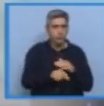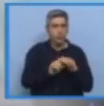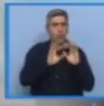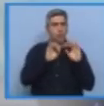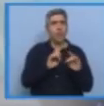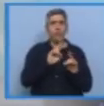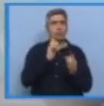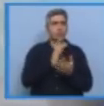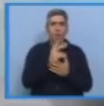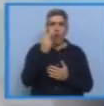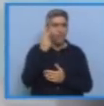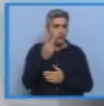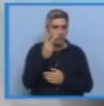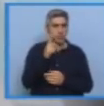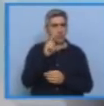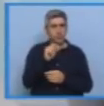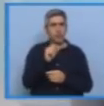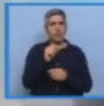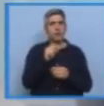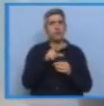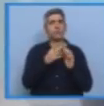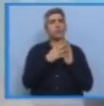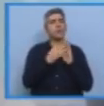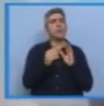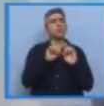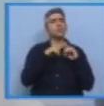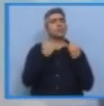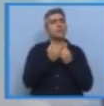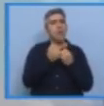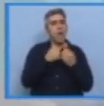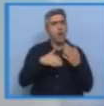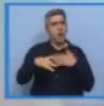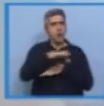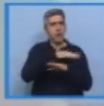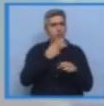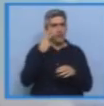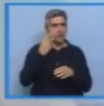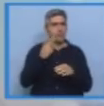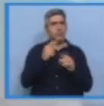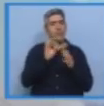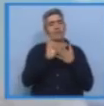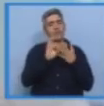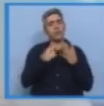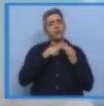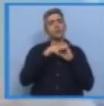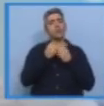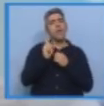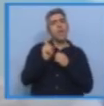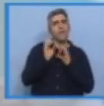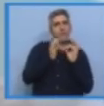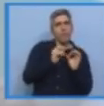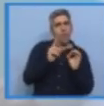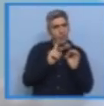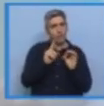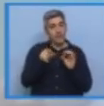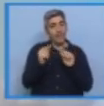na vida, toca até na matriz social em que vivemos e define aquilo que nós somos como sociedade. E parece-me